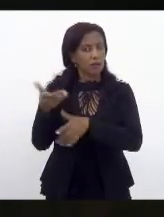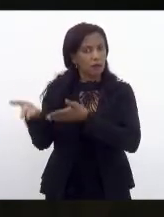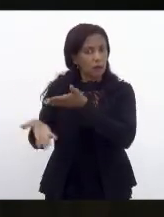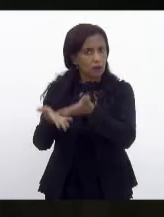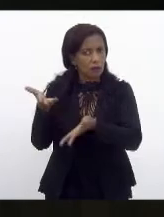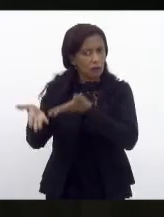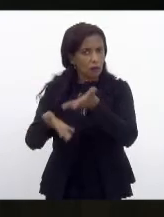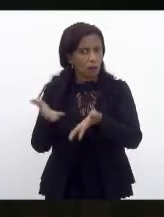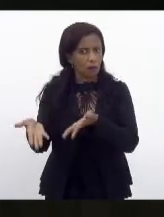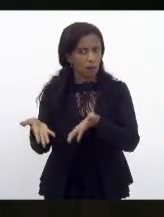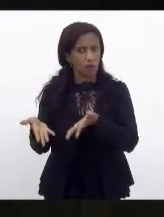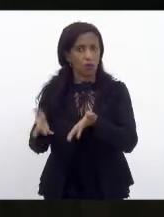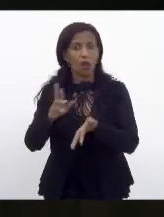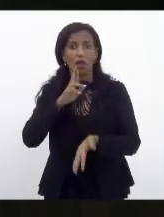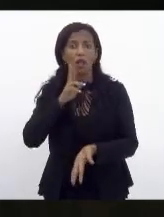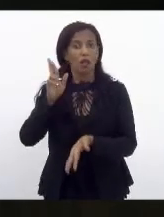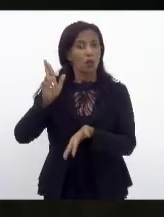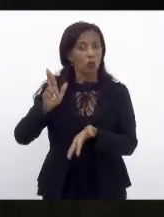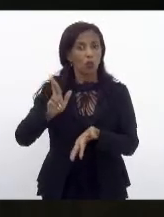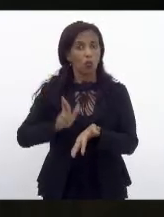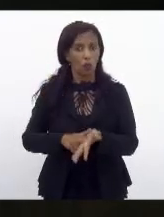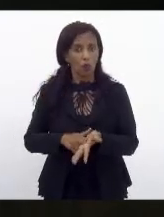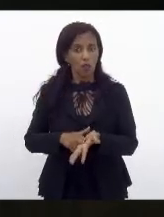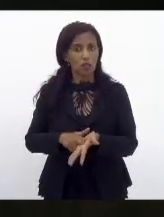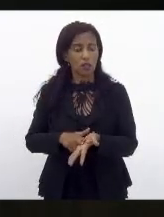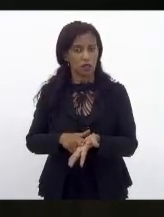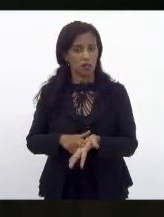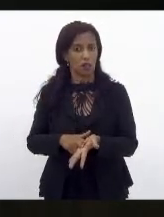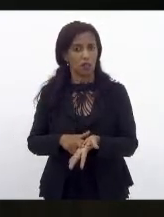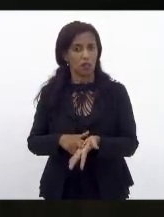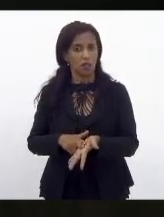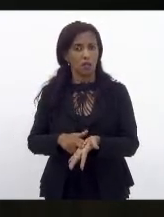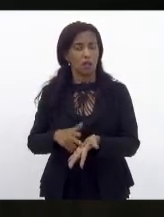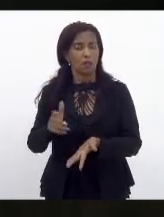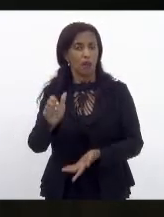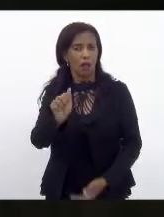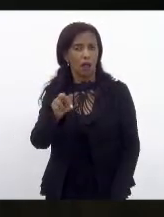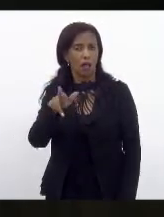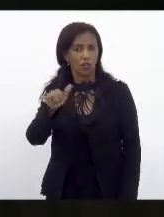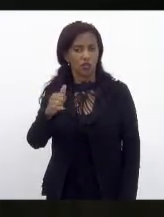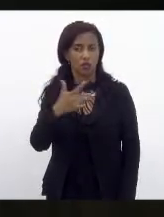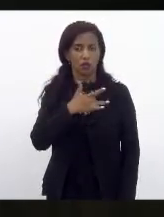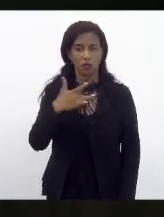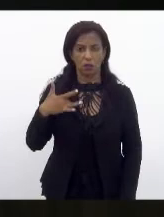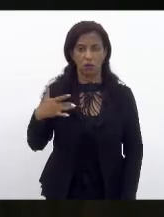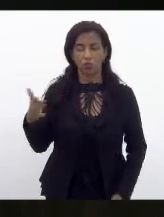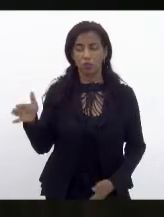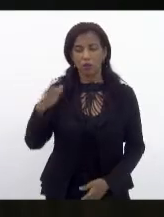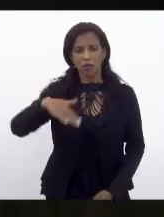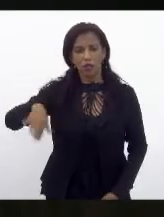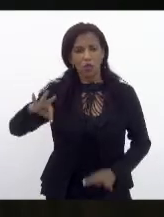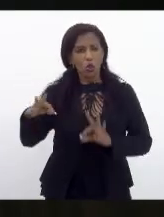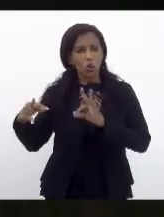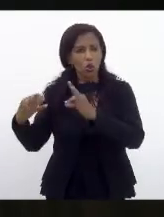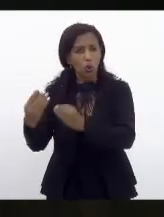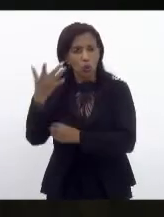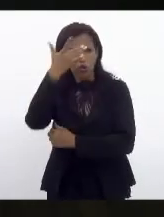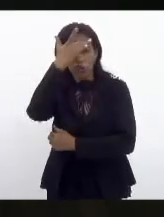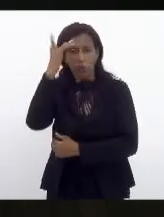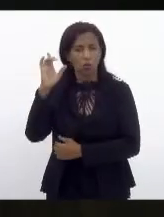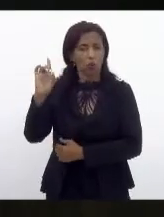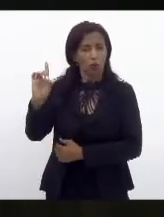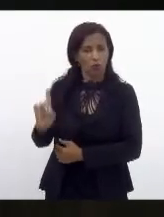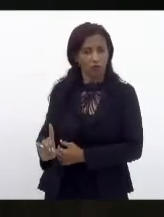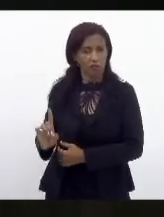é a reconhecida pela Agência Nacional de Saúde para que essas crianças e adolescentes, esse portador de